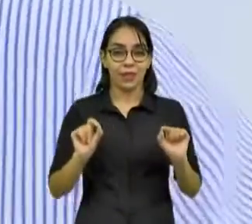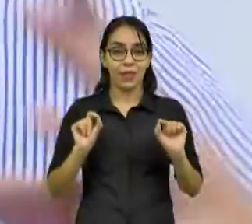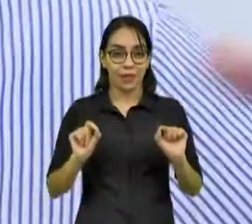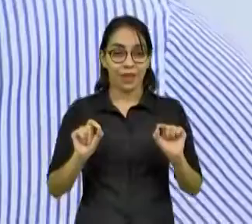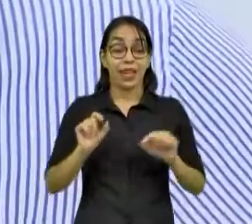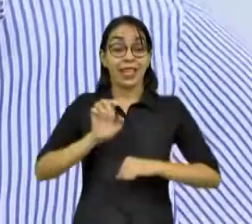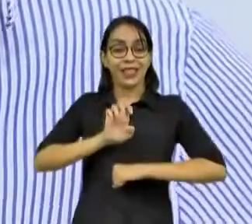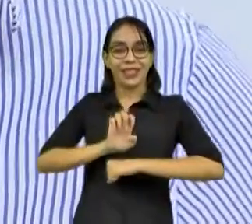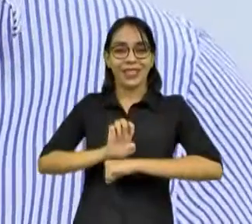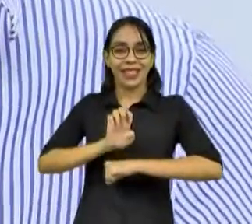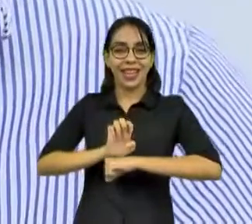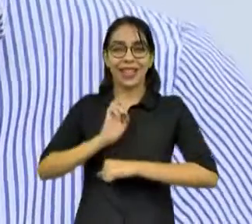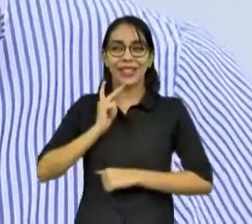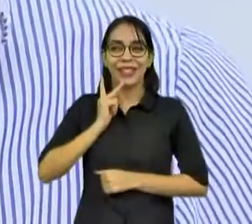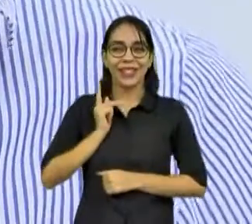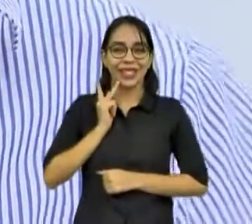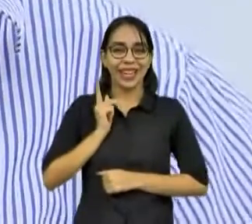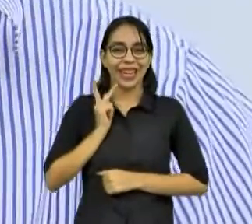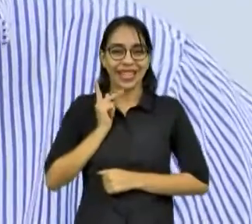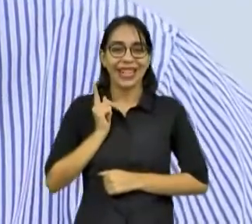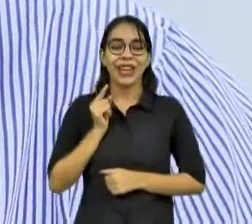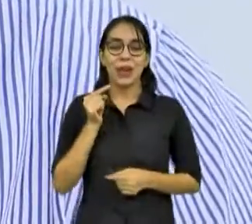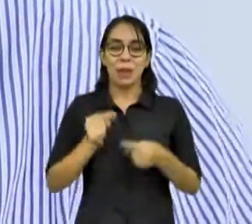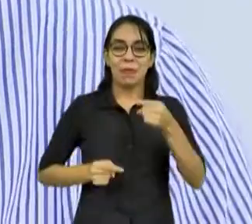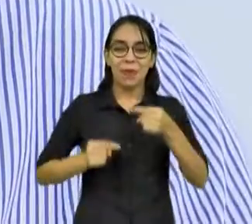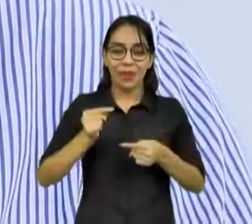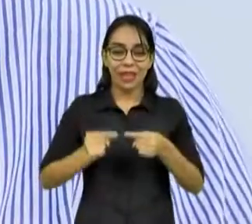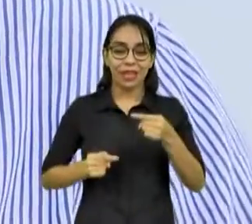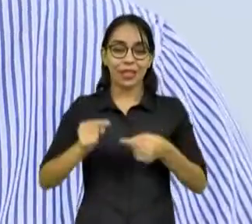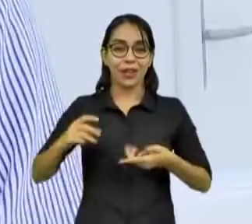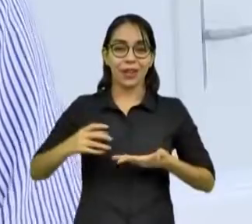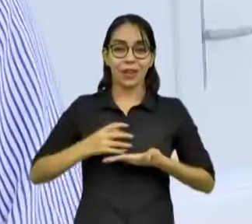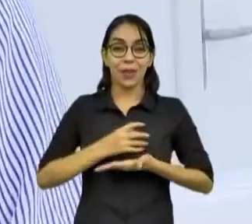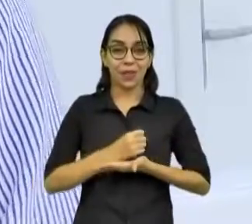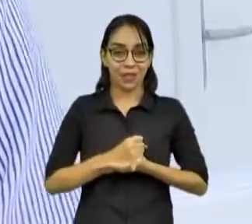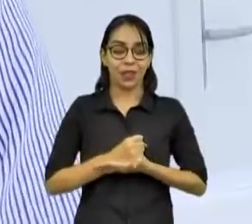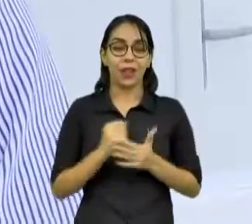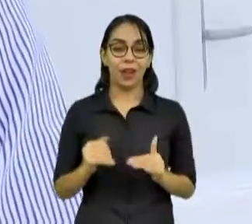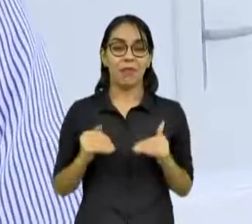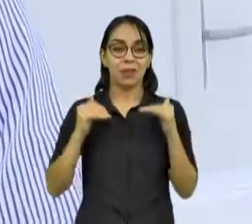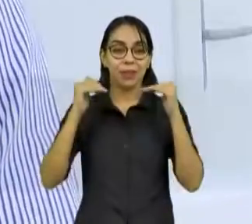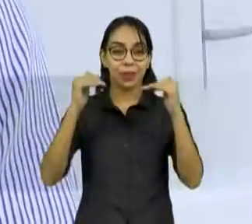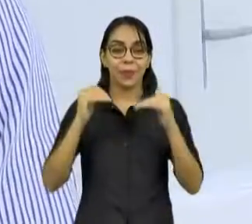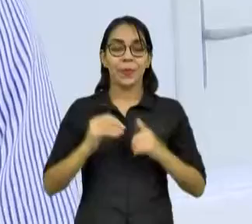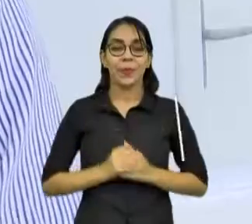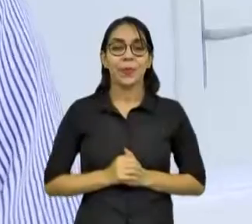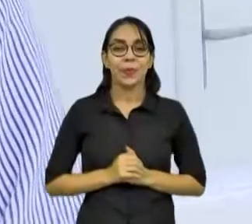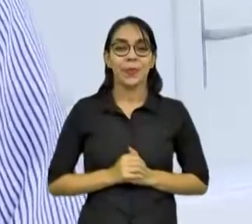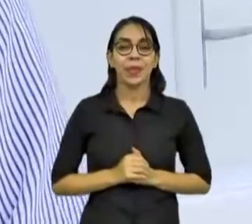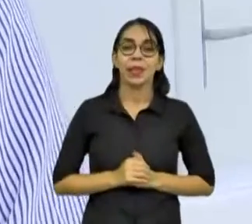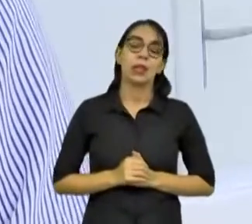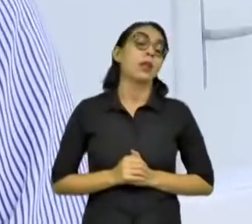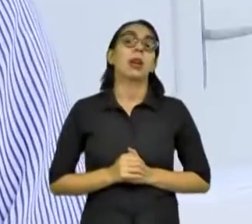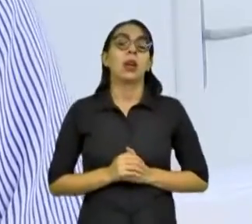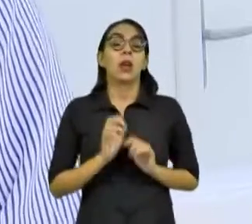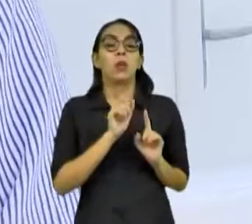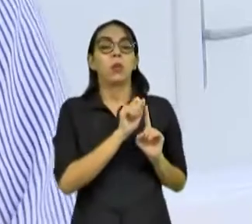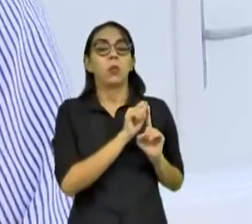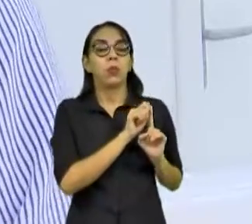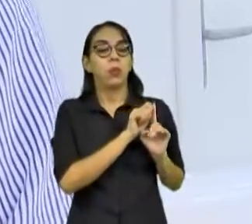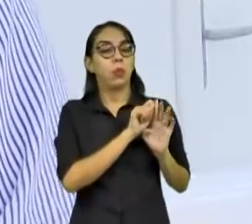implementação de políticas públicas destinadas a esse tipo de público. Foi feito, alguns meses atrás, um